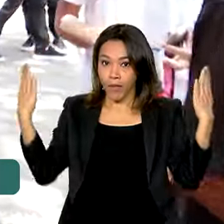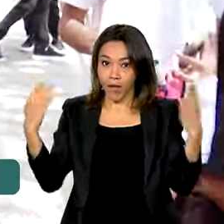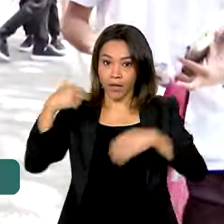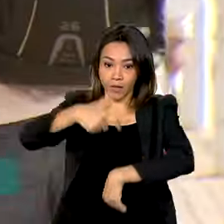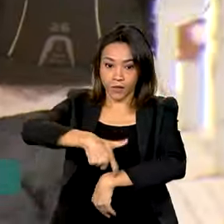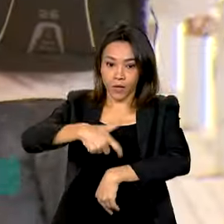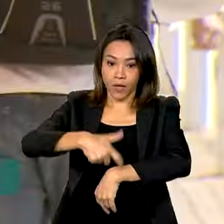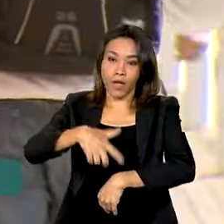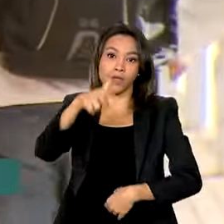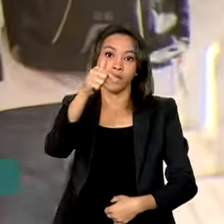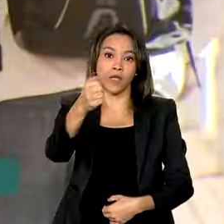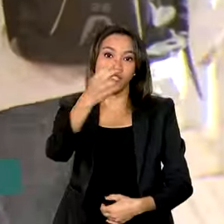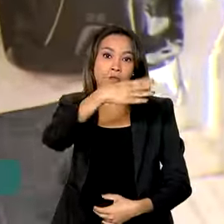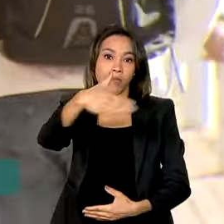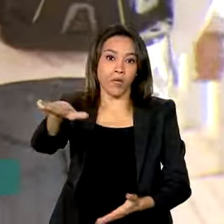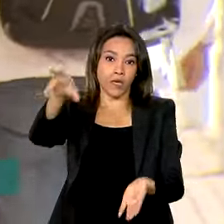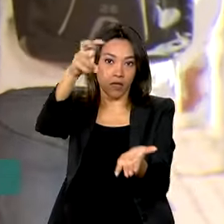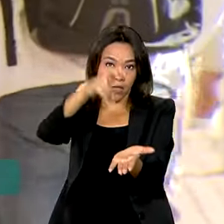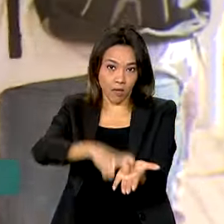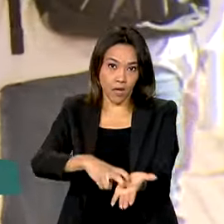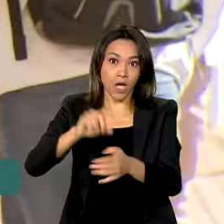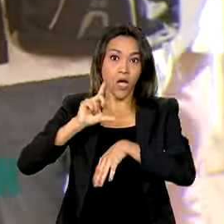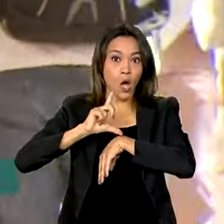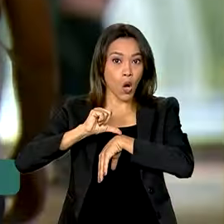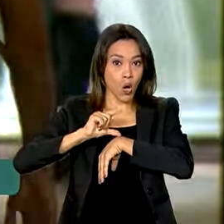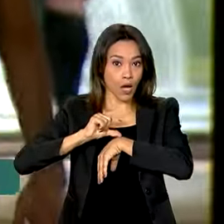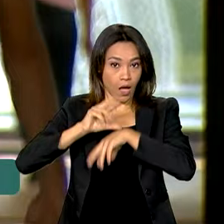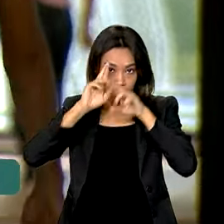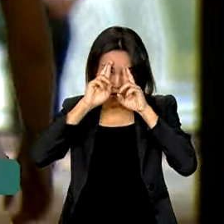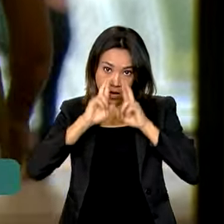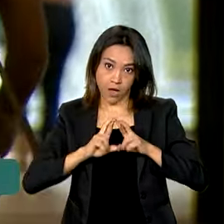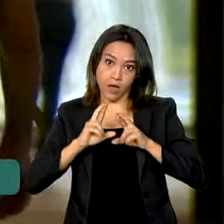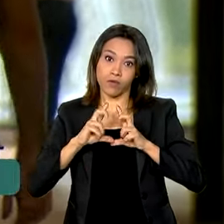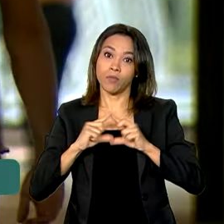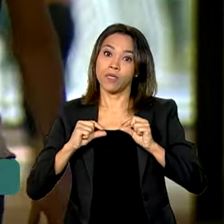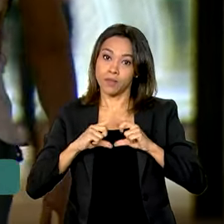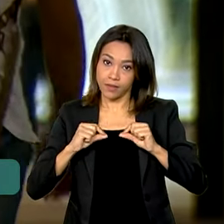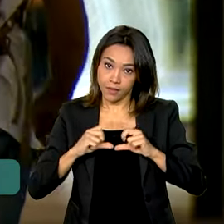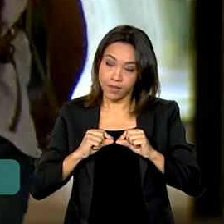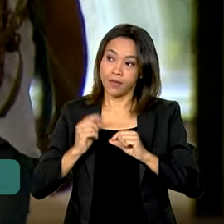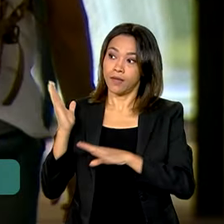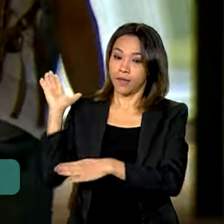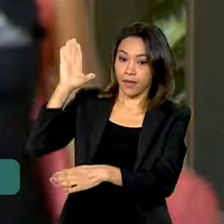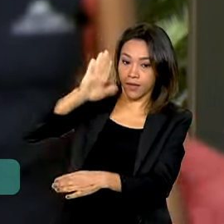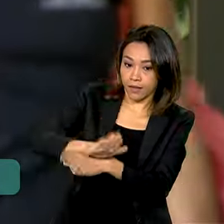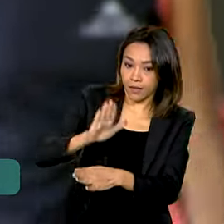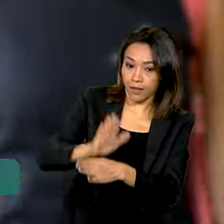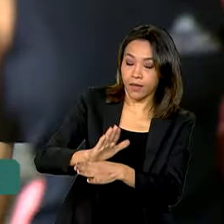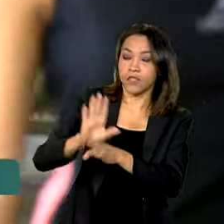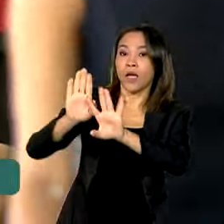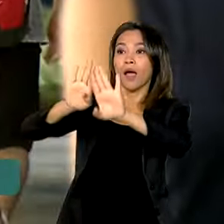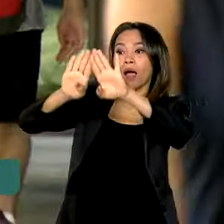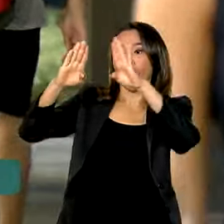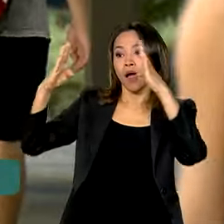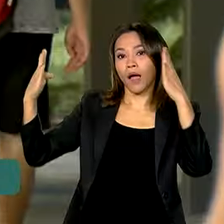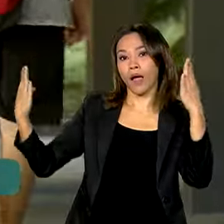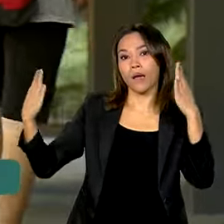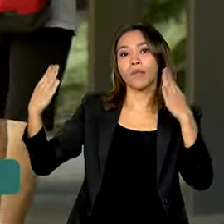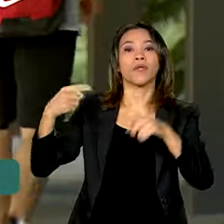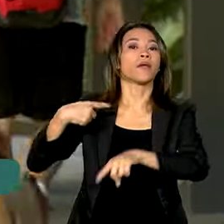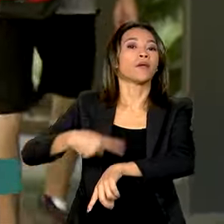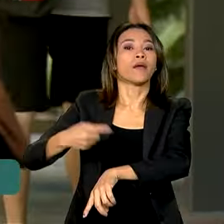7:30 da manhã horário de Brasília no período da tarde os portões abrirão às 13